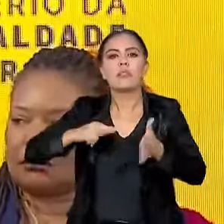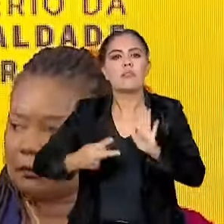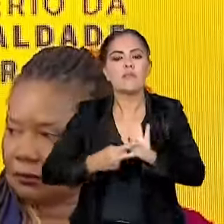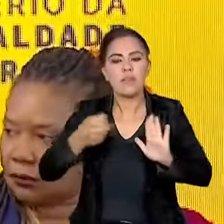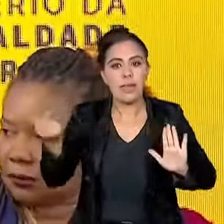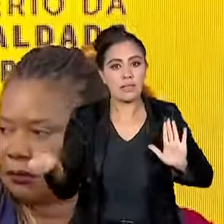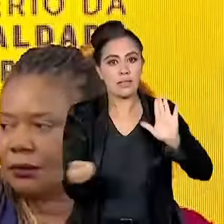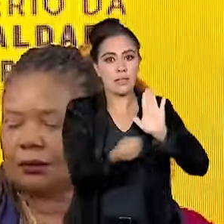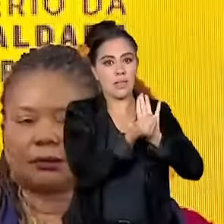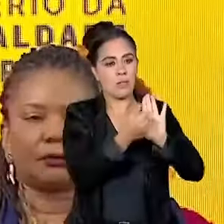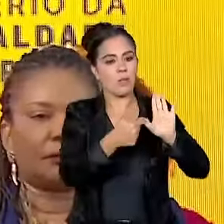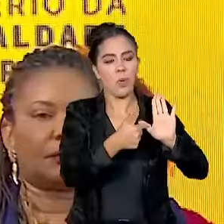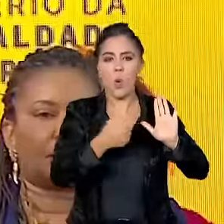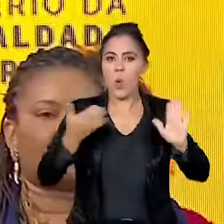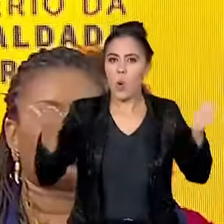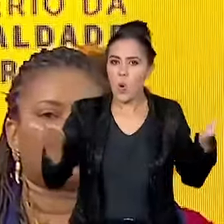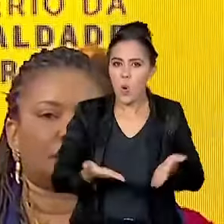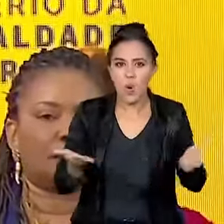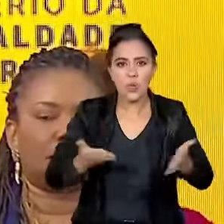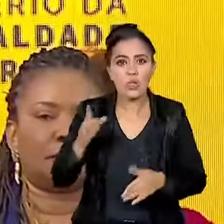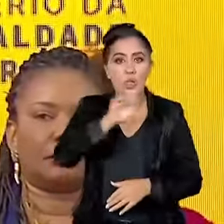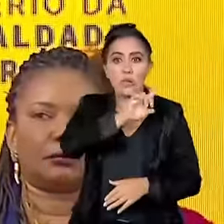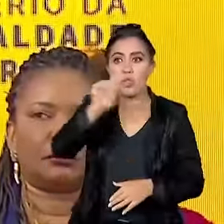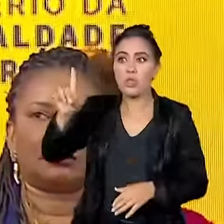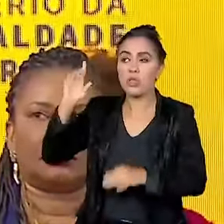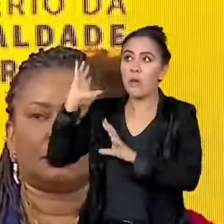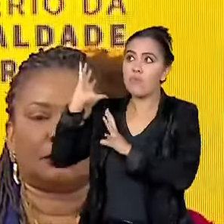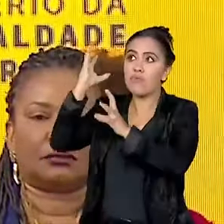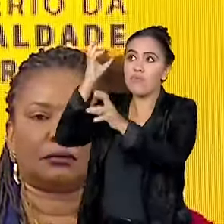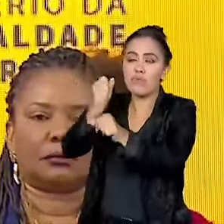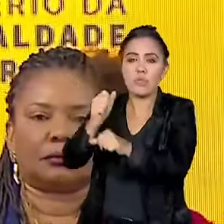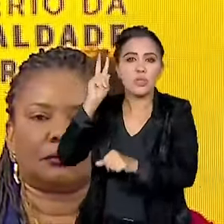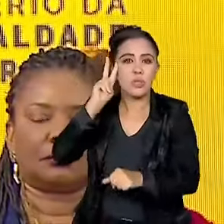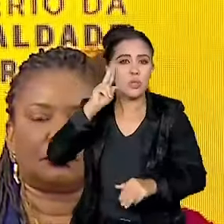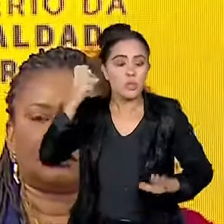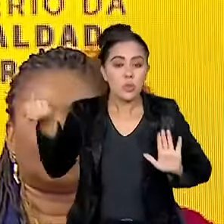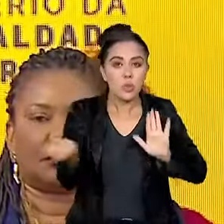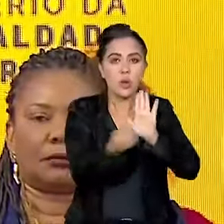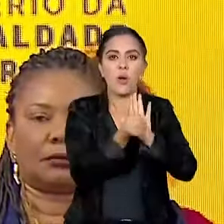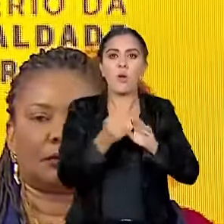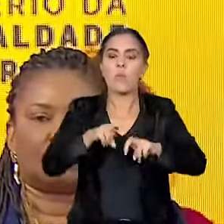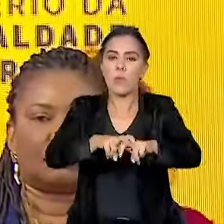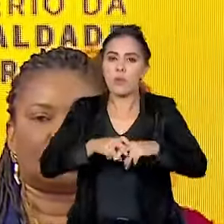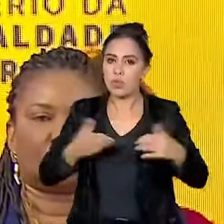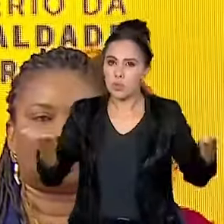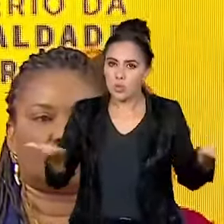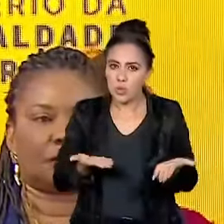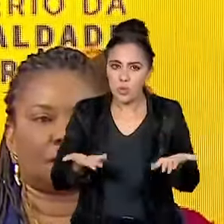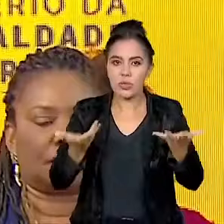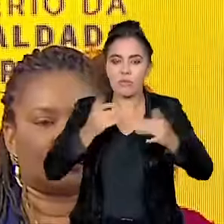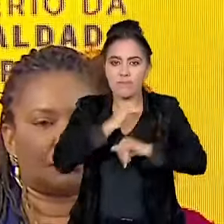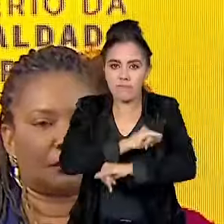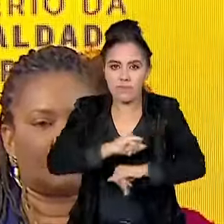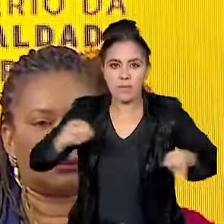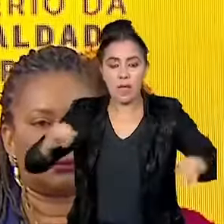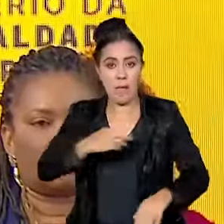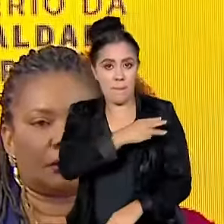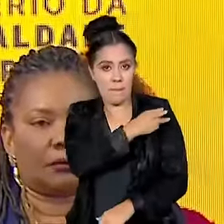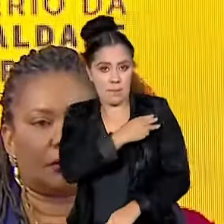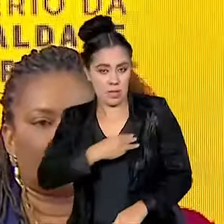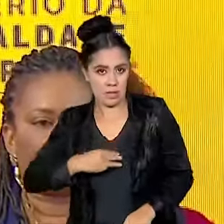símbolo importante, hoje é um dia histórico, por isso que nós adiantamos esse anúncio. A ministra Aniele aqui vai